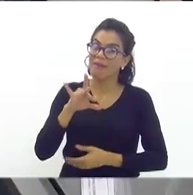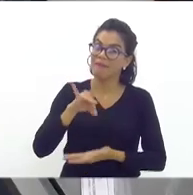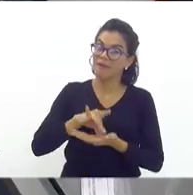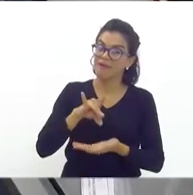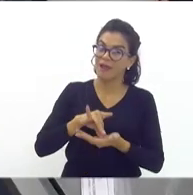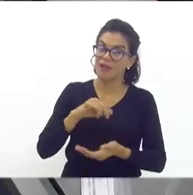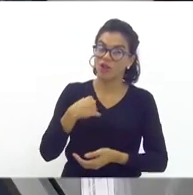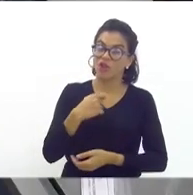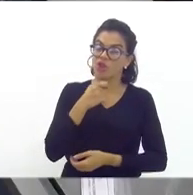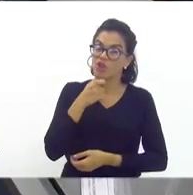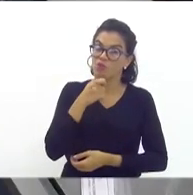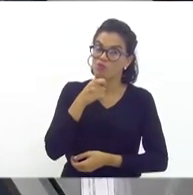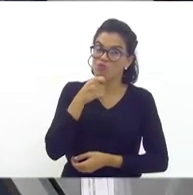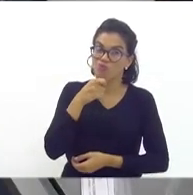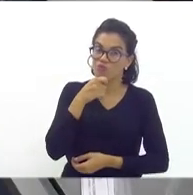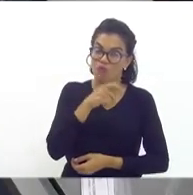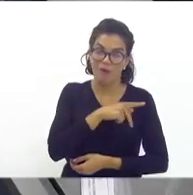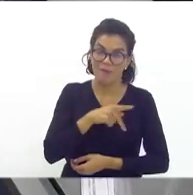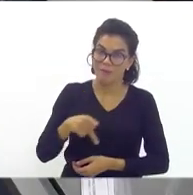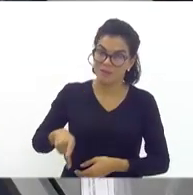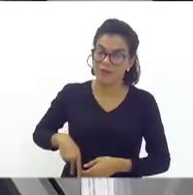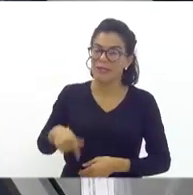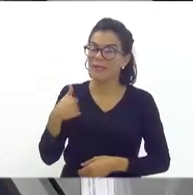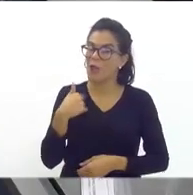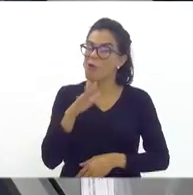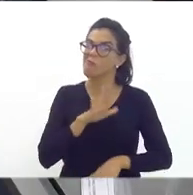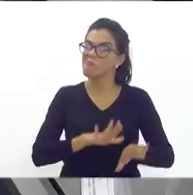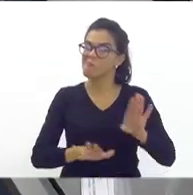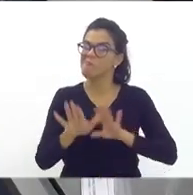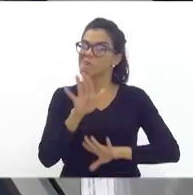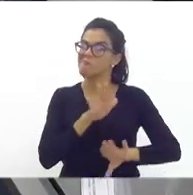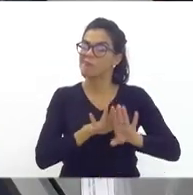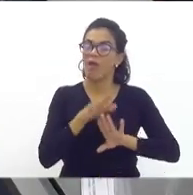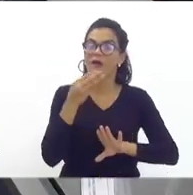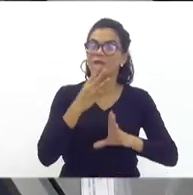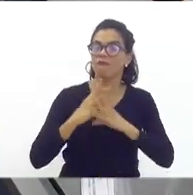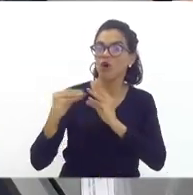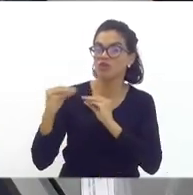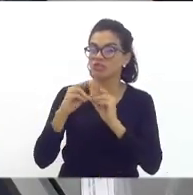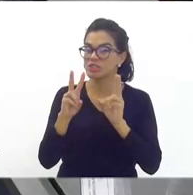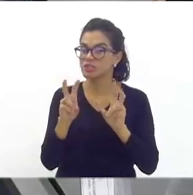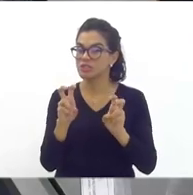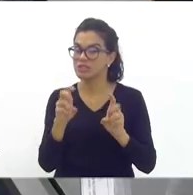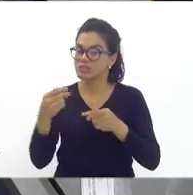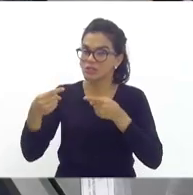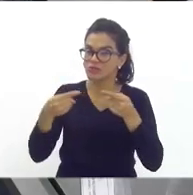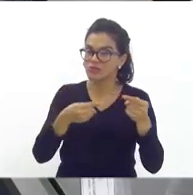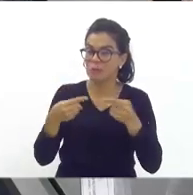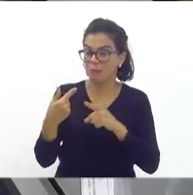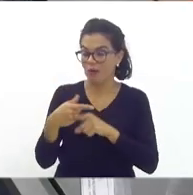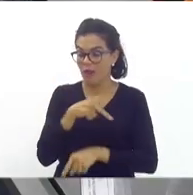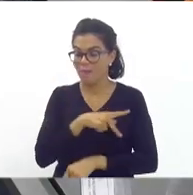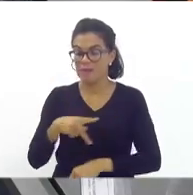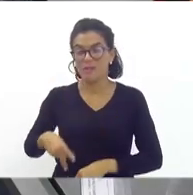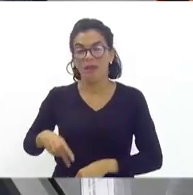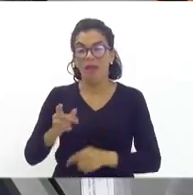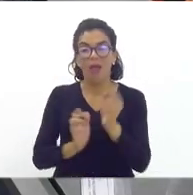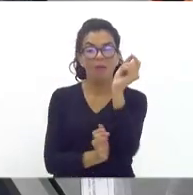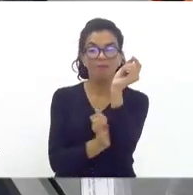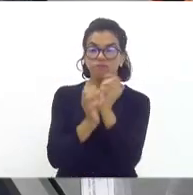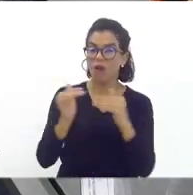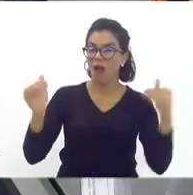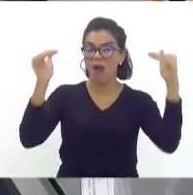ainda com a presidente e tem um receio Da gente fugir da temática uma vez que a presidente é a autoridade máxima na empresa